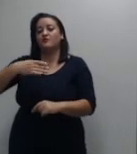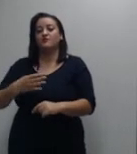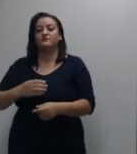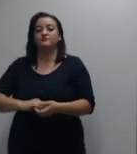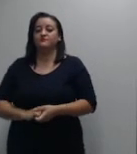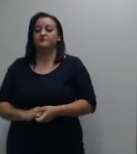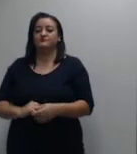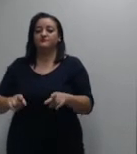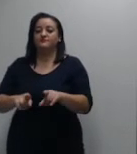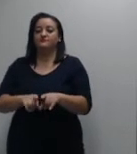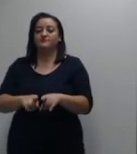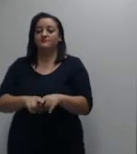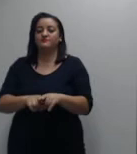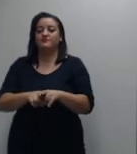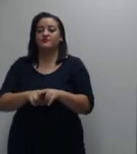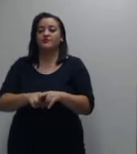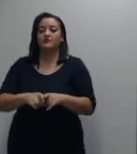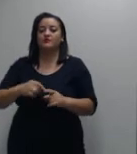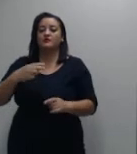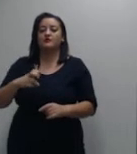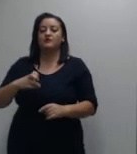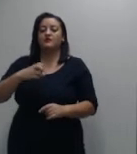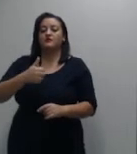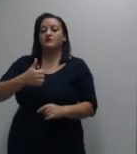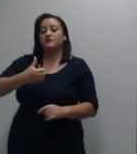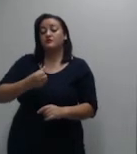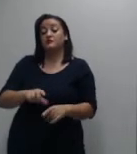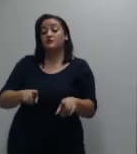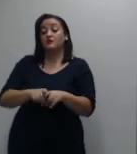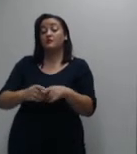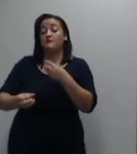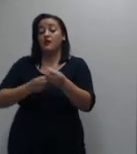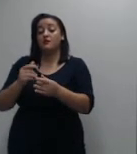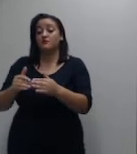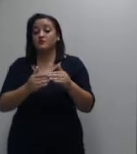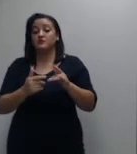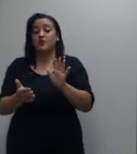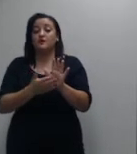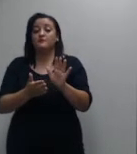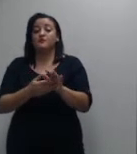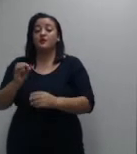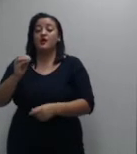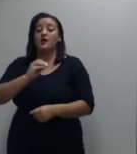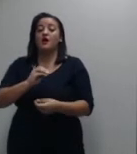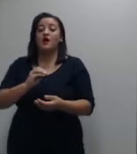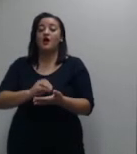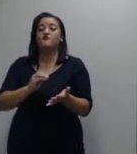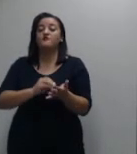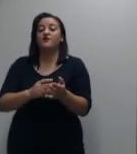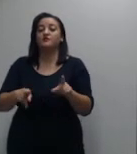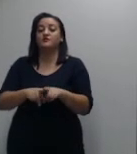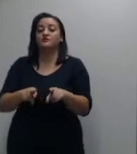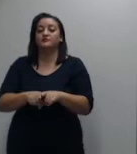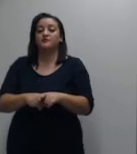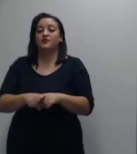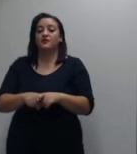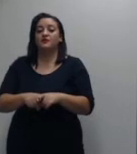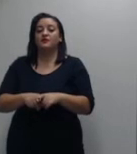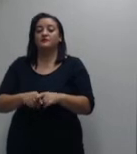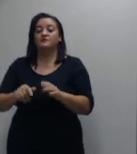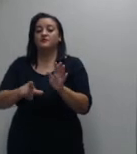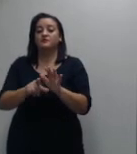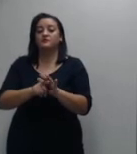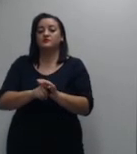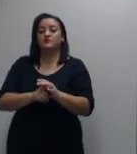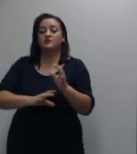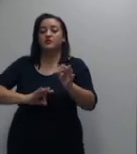216 do respectivo tello bem como com Safadão esse professor soberania Nacional de idade da pessoa humana é um